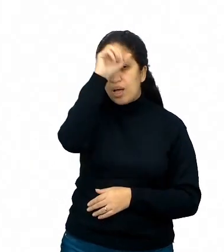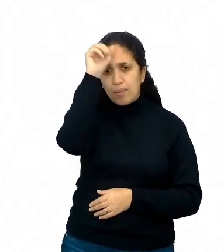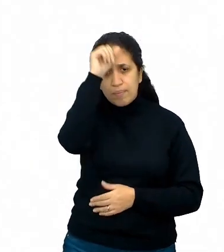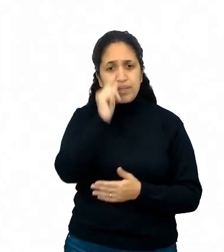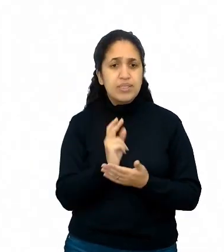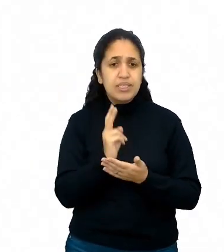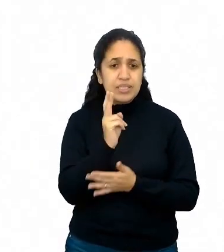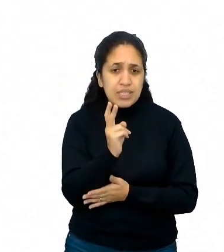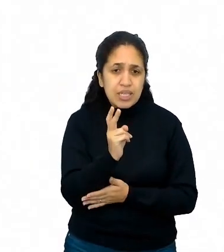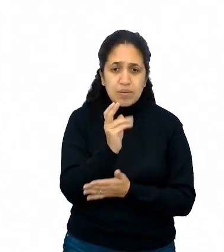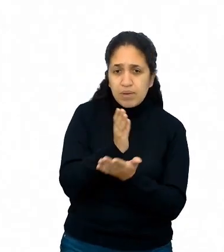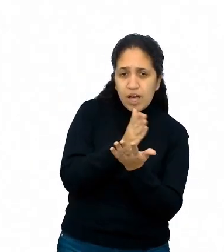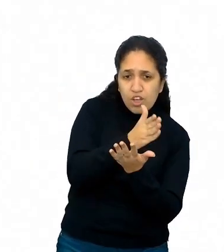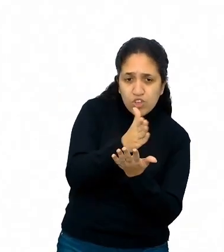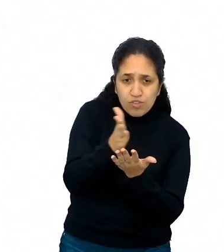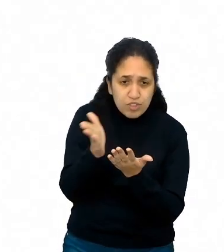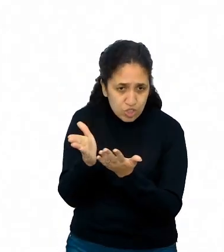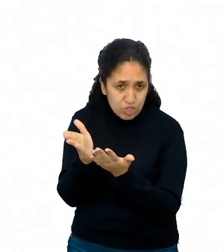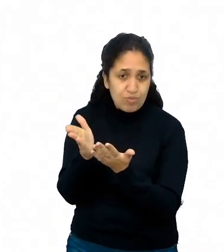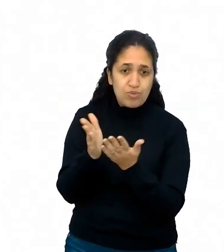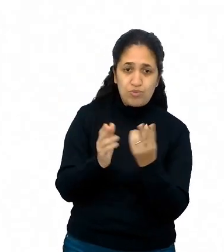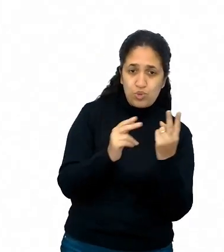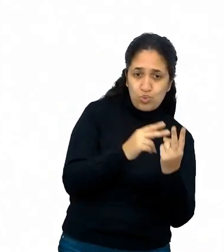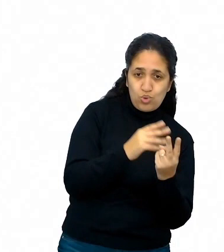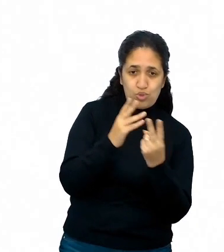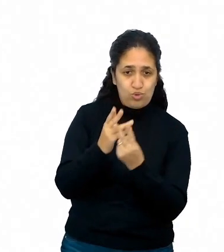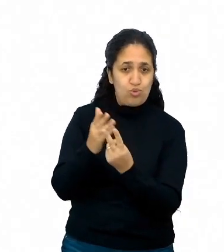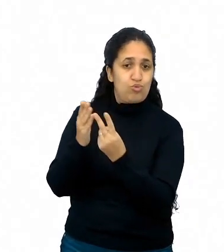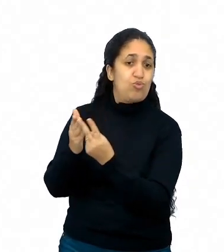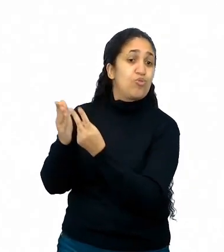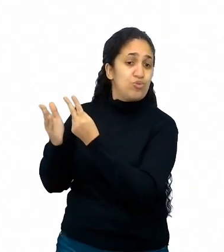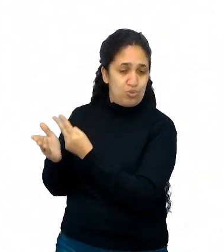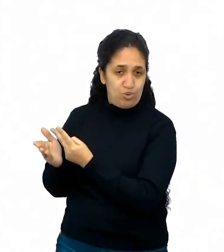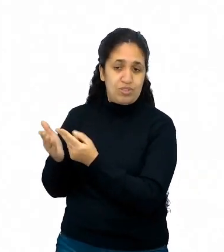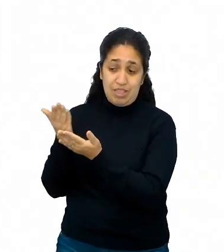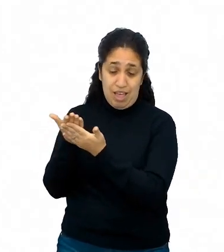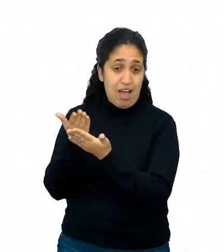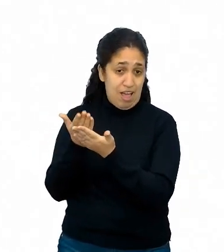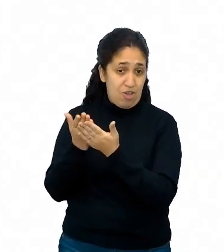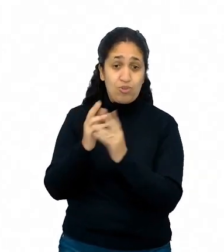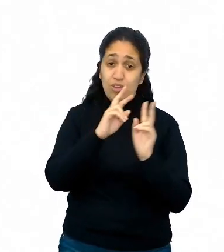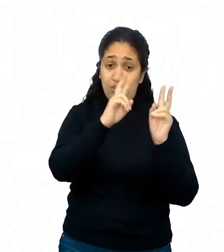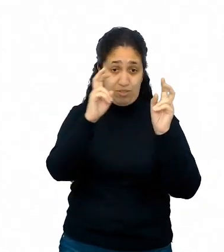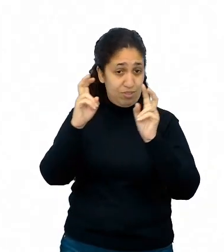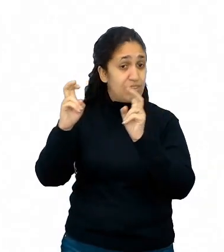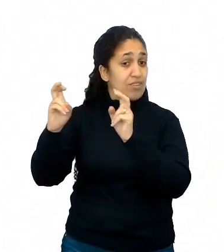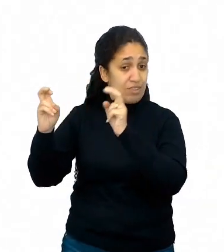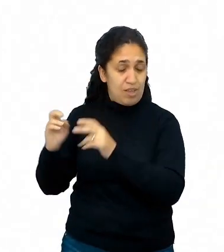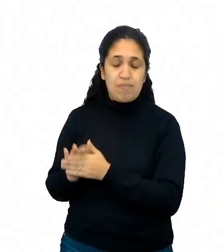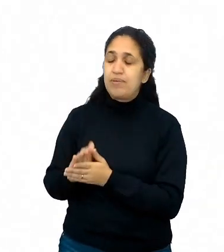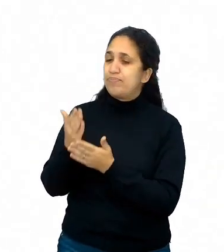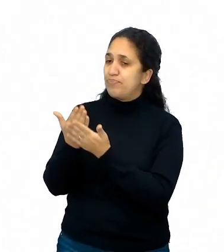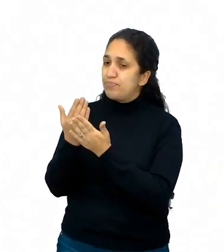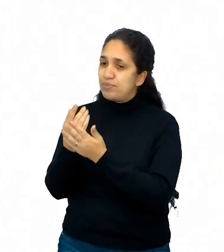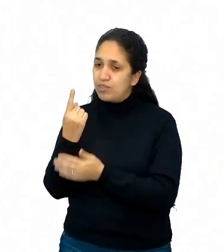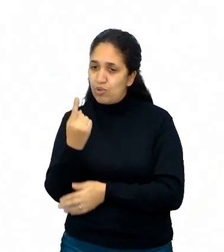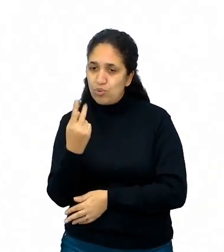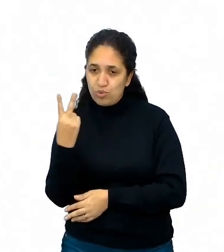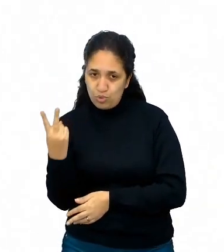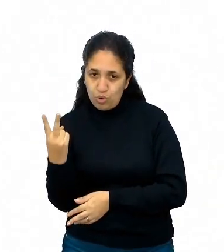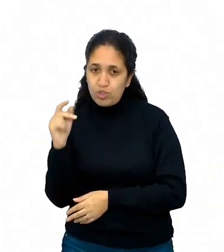é dividido em aulas duplas, então cada aula dupla tem um tema. A aula 1 e 2 é